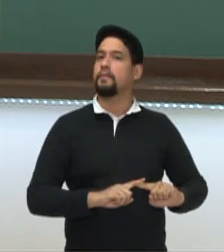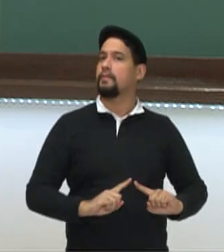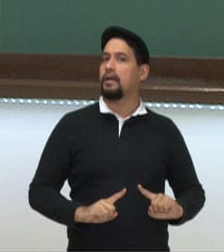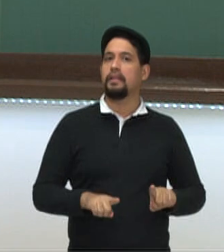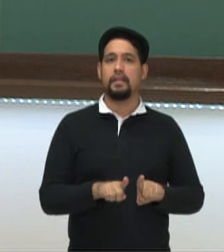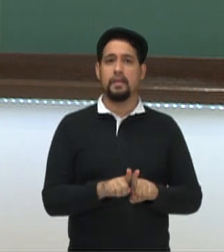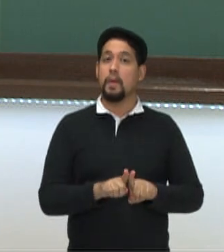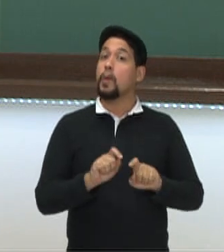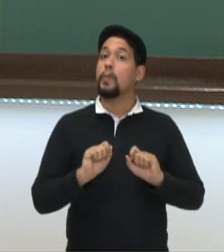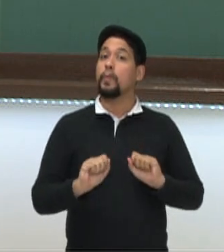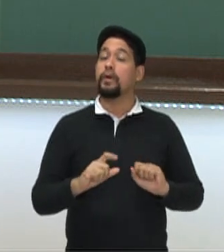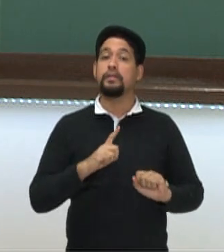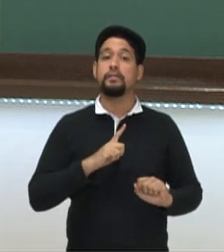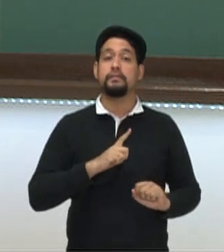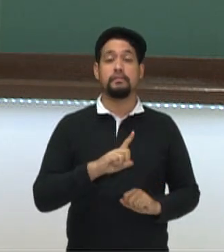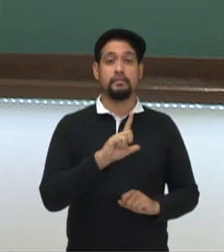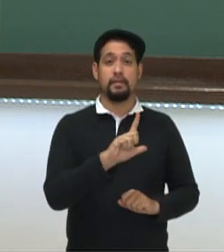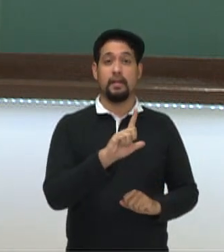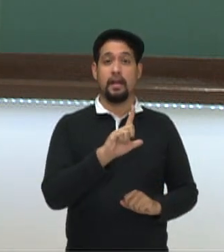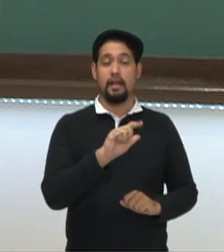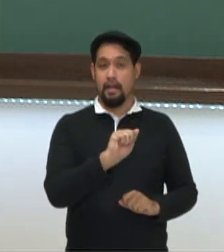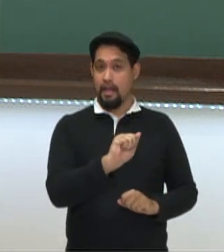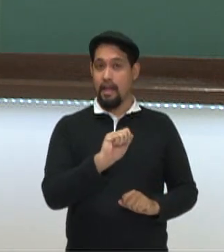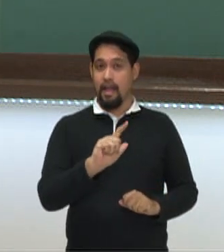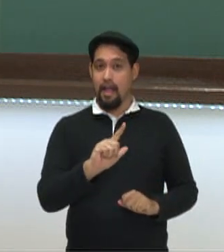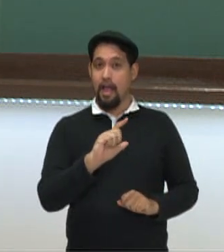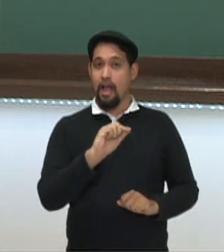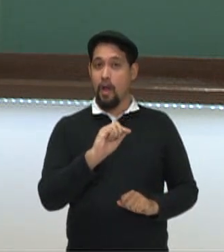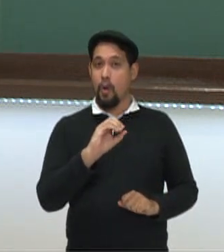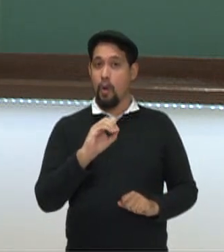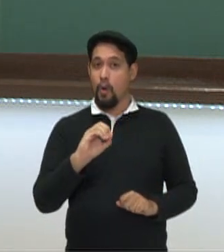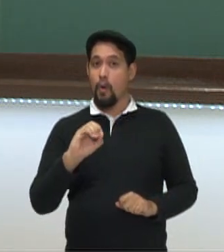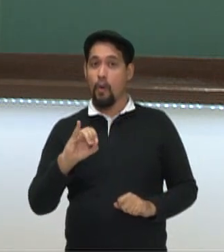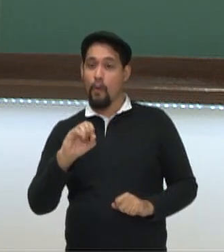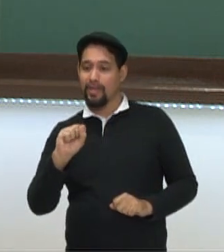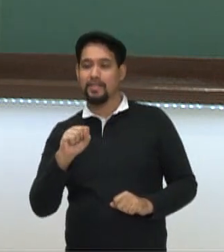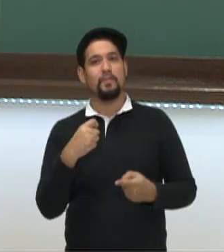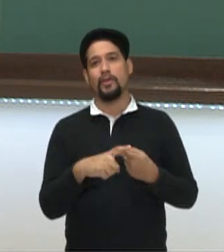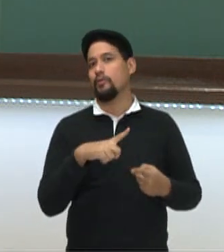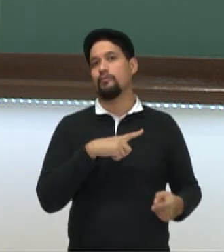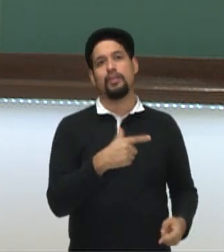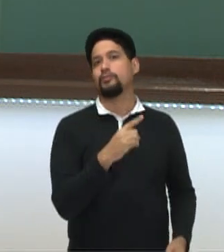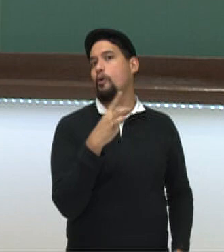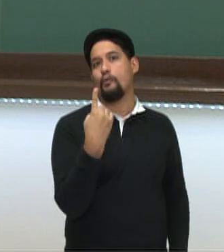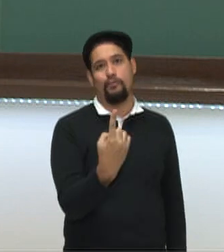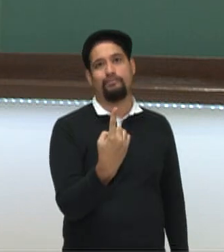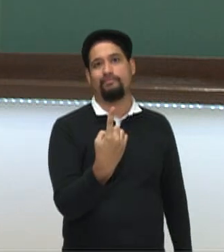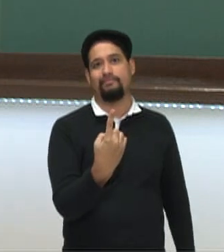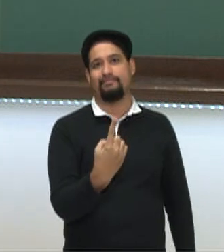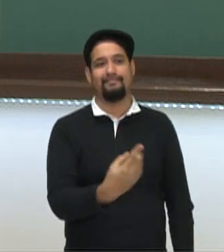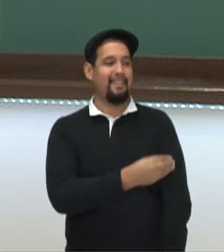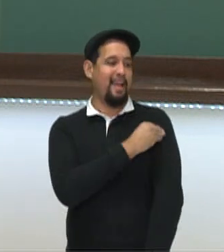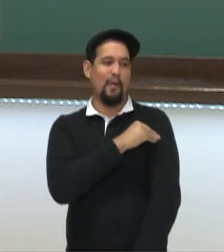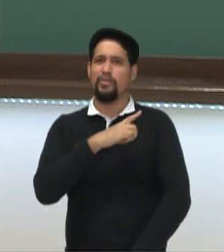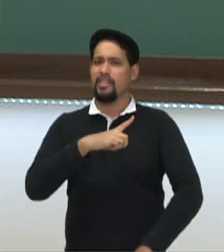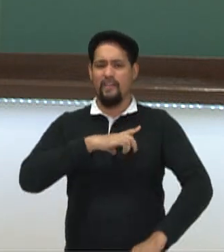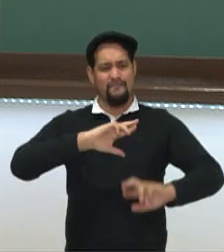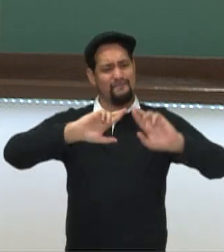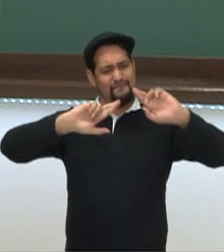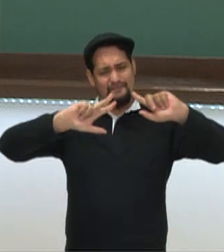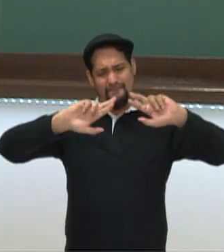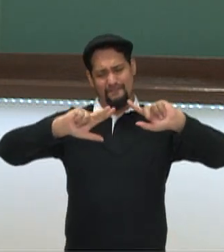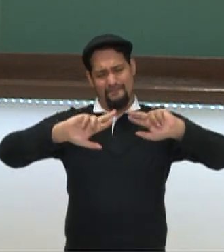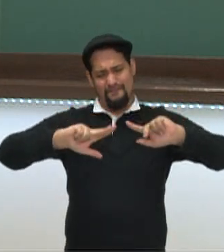pode ser álcoois porque não existe apenas um tipo de álcool. Nós temos uma quantidade de